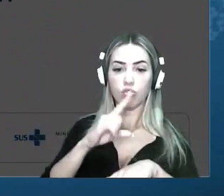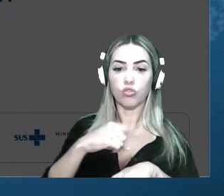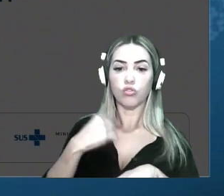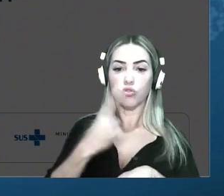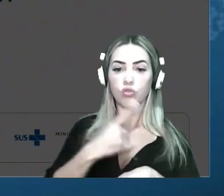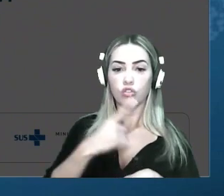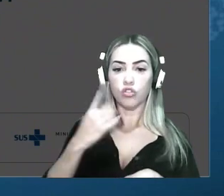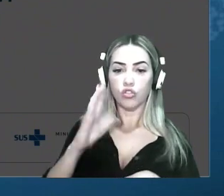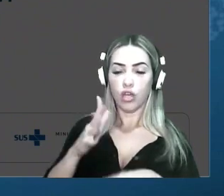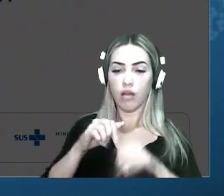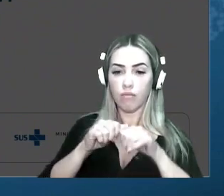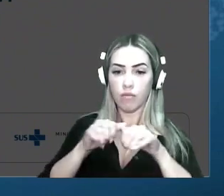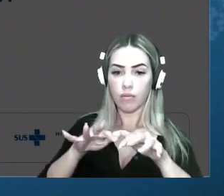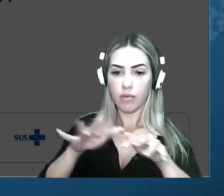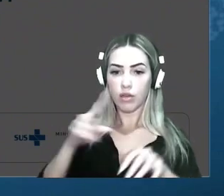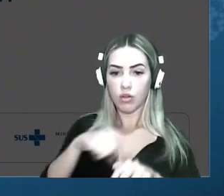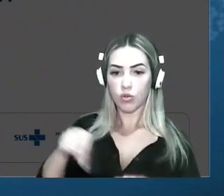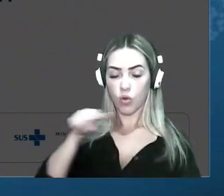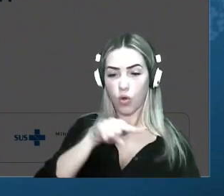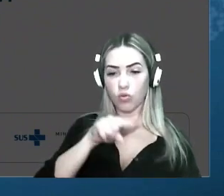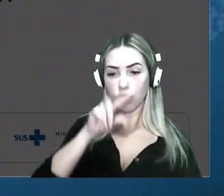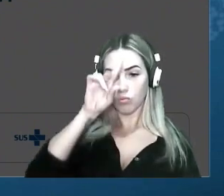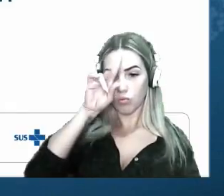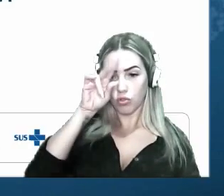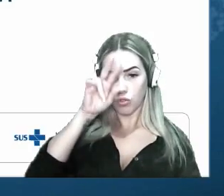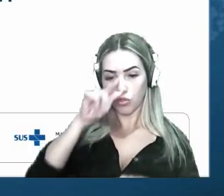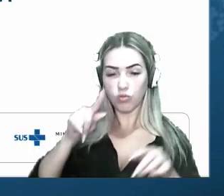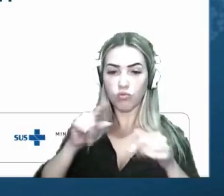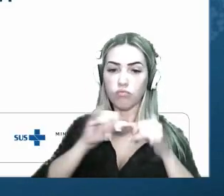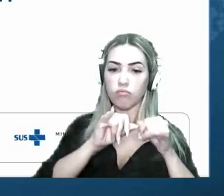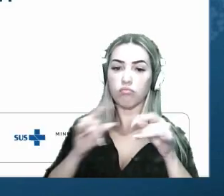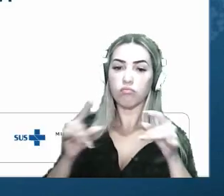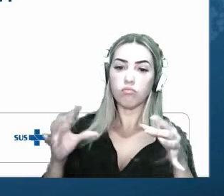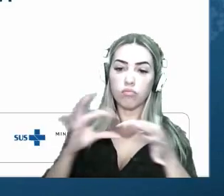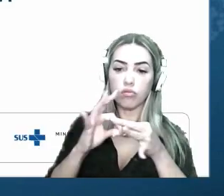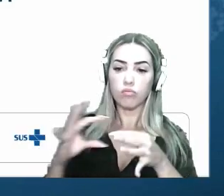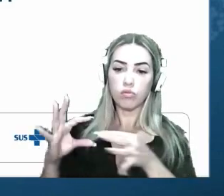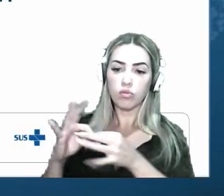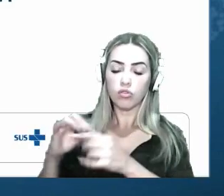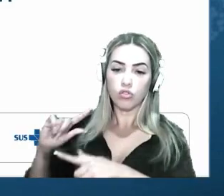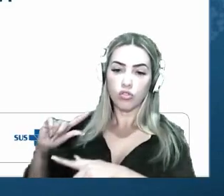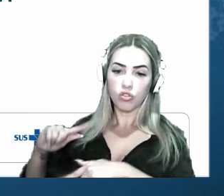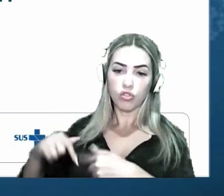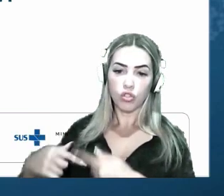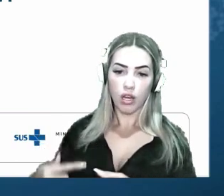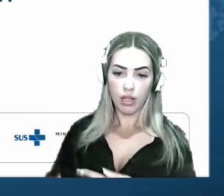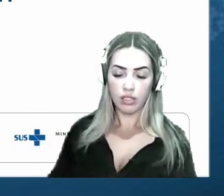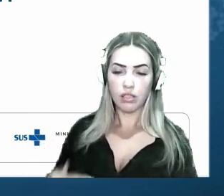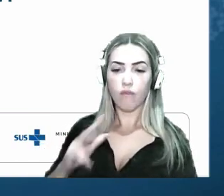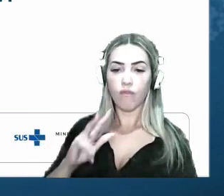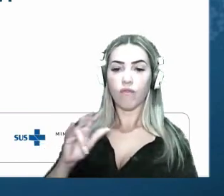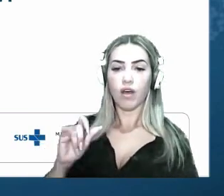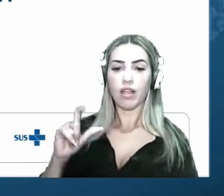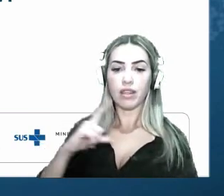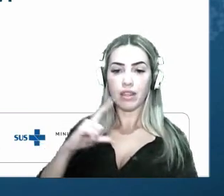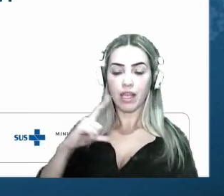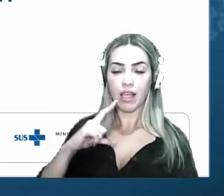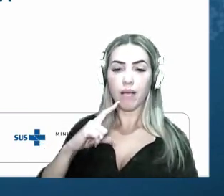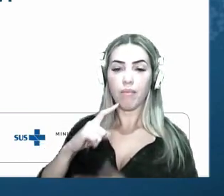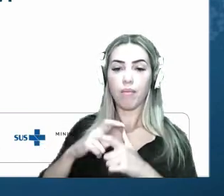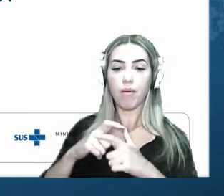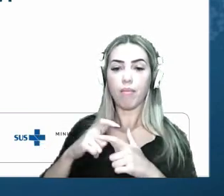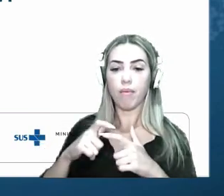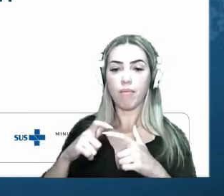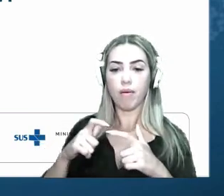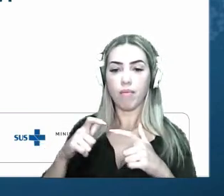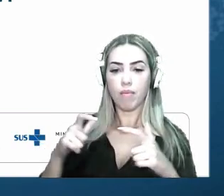formas os nossos volbitos, eles vão cruzando, e a cada geração eu vou tendo a Wolbachia aumentando justamente pela capacidade